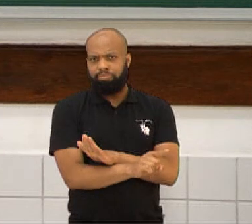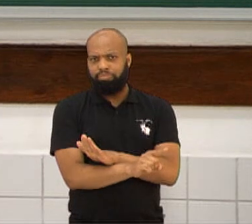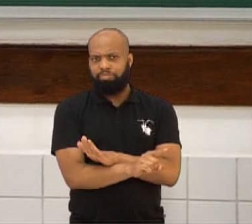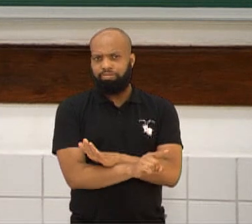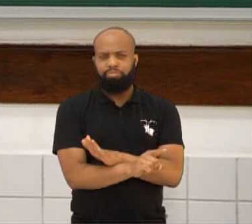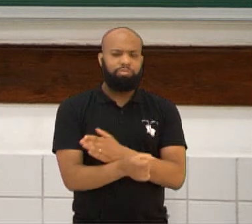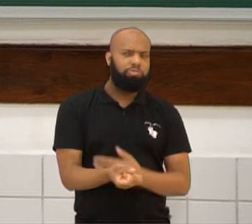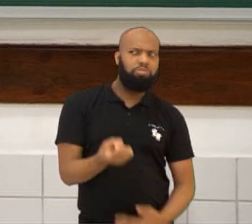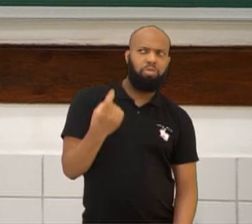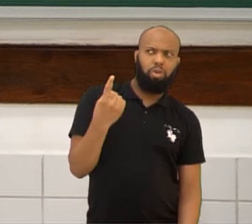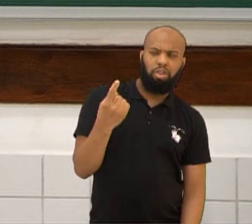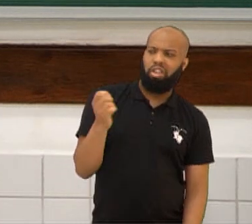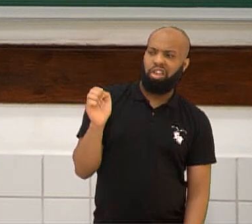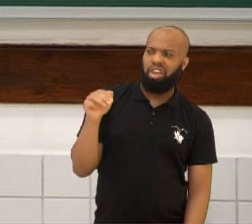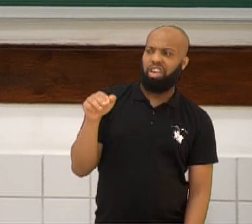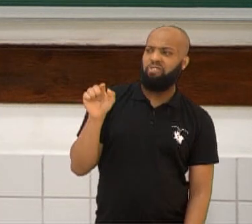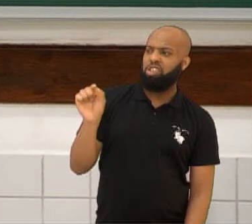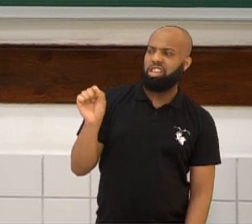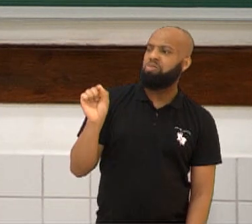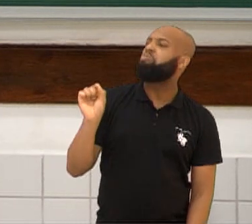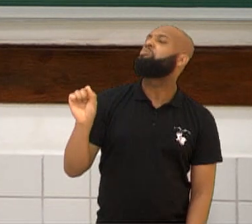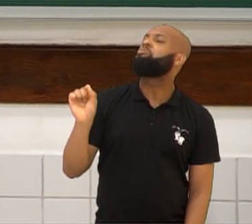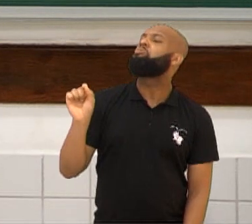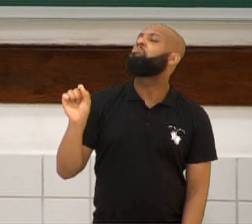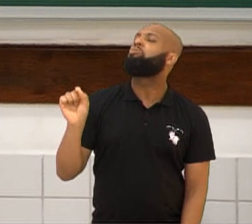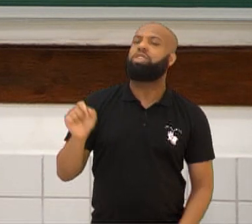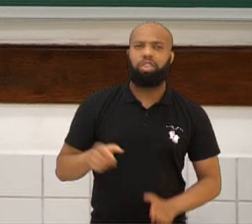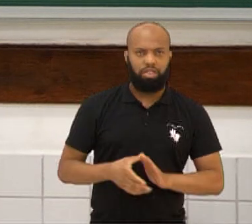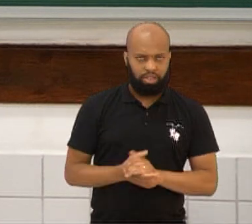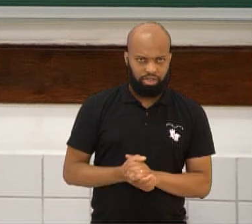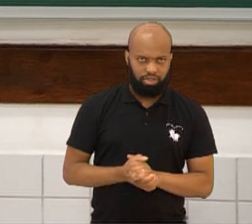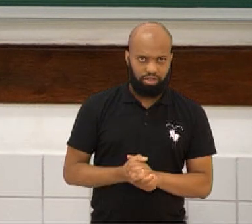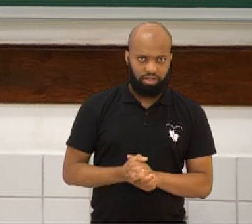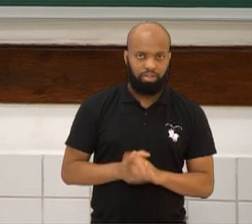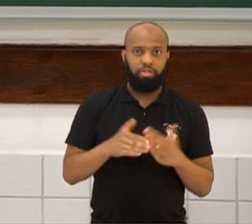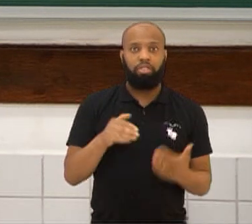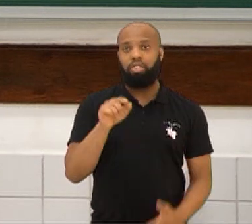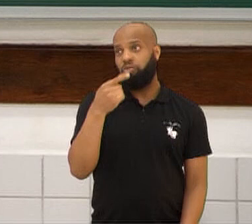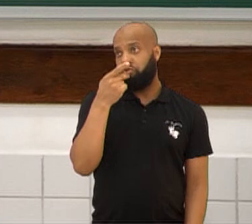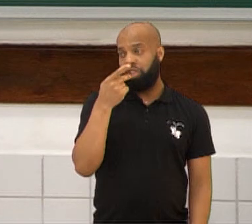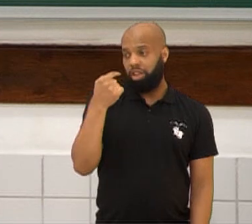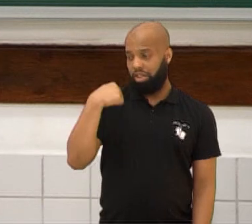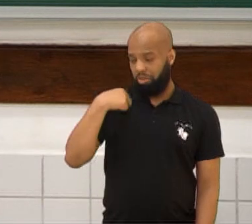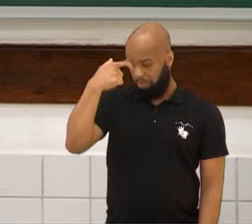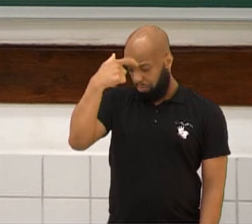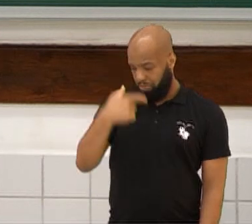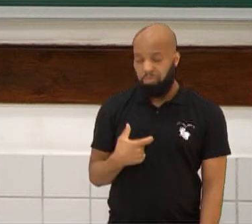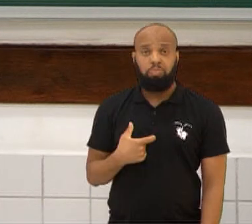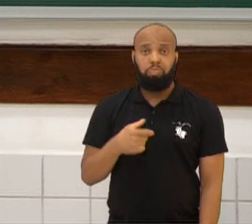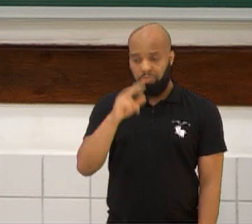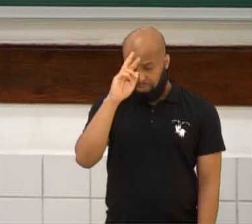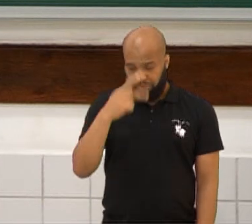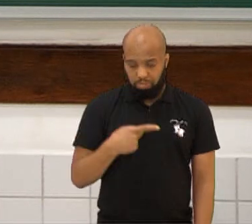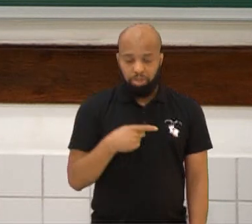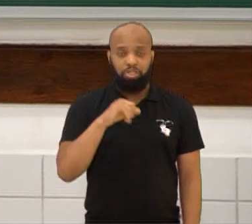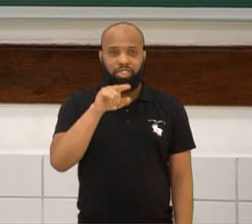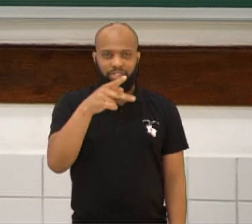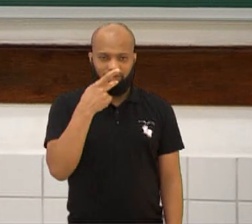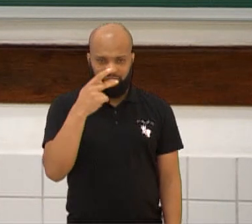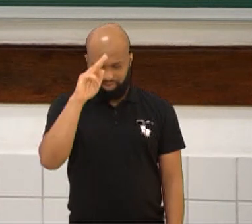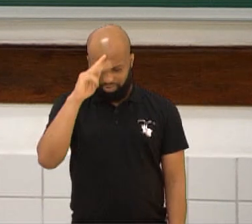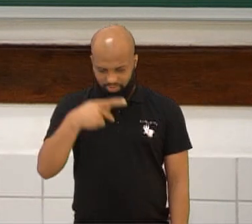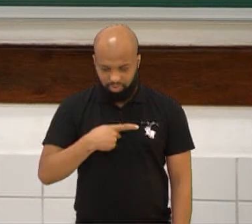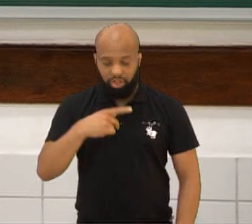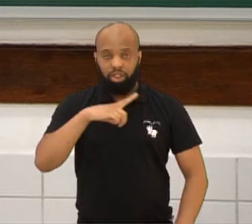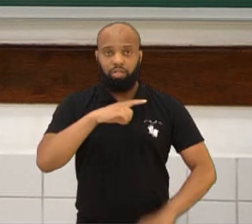bem capciosa, né? Quem é você? É difícil de responder essa pergunta. Talvez você diga, eu sou eu. Quando você fala de você